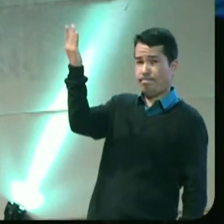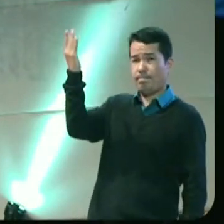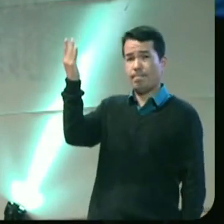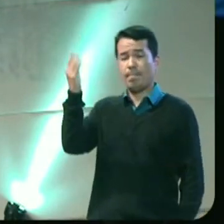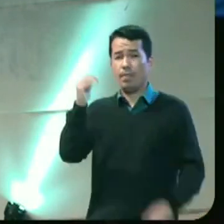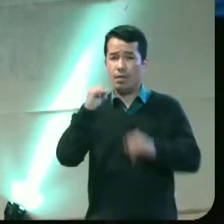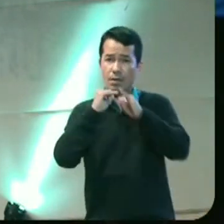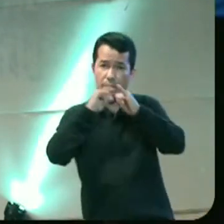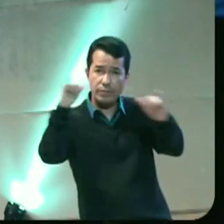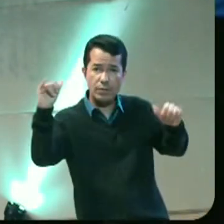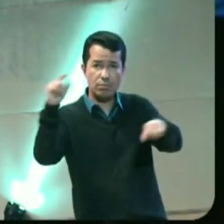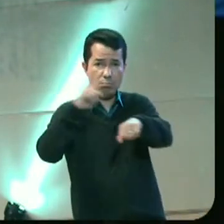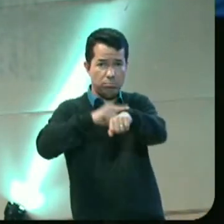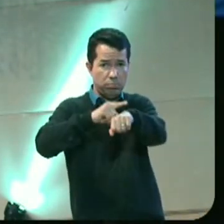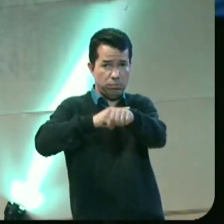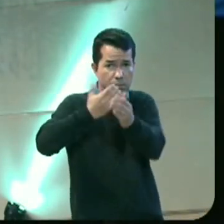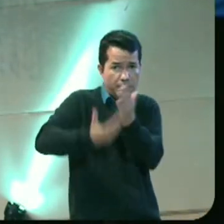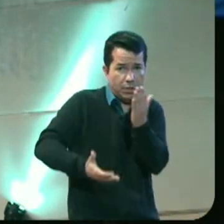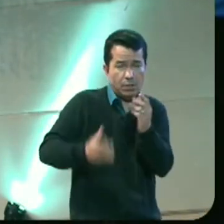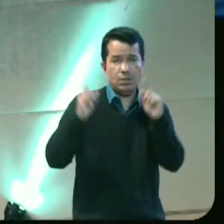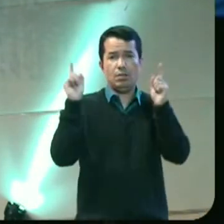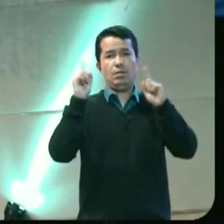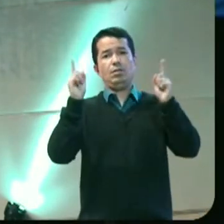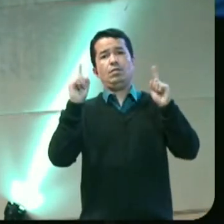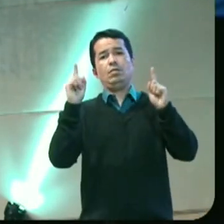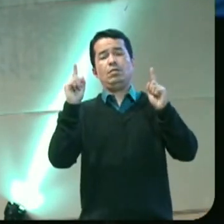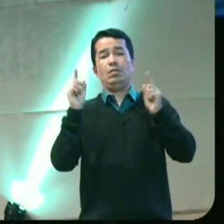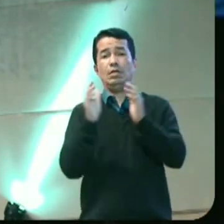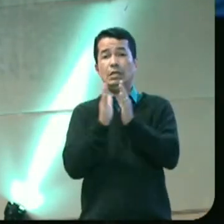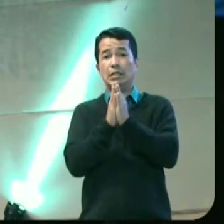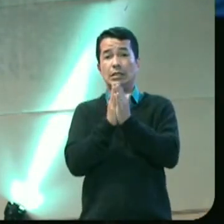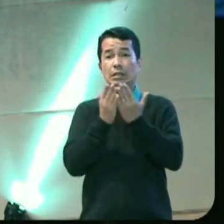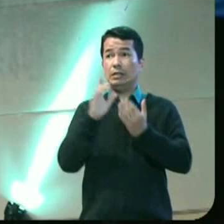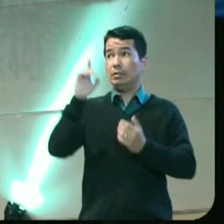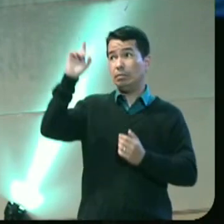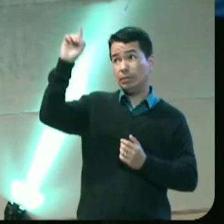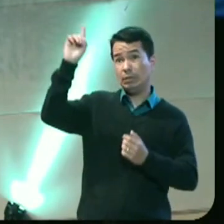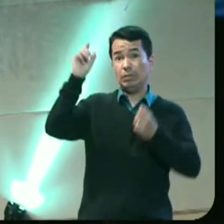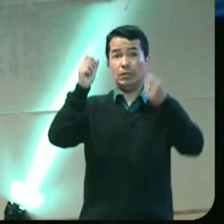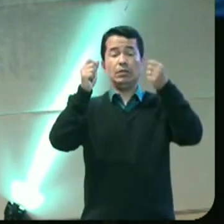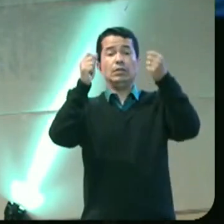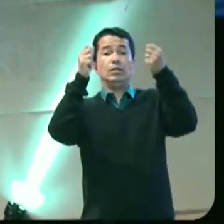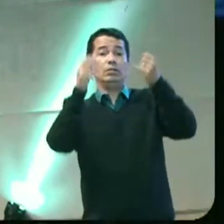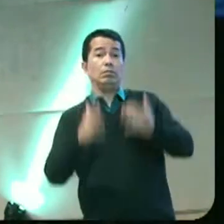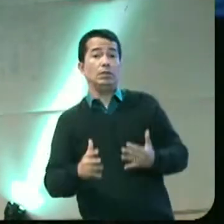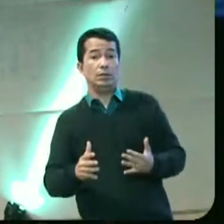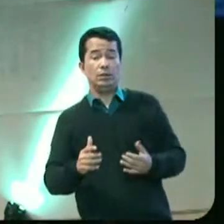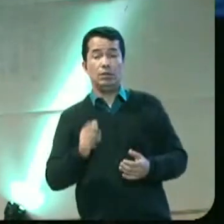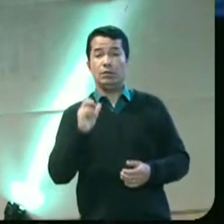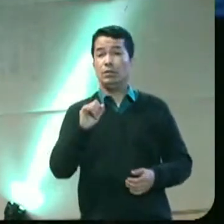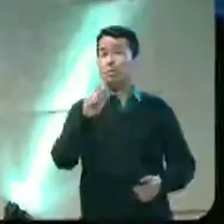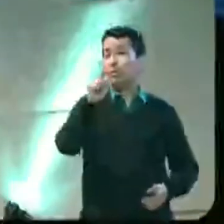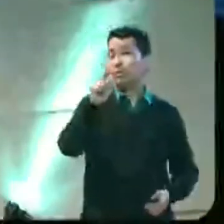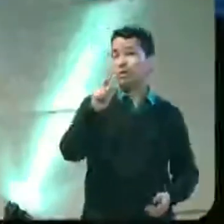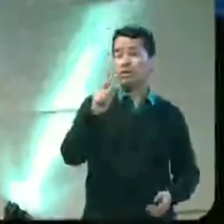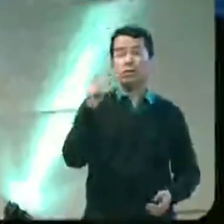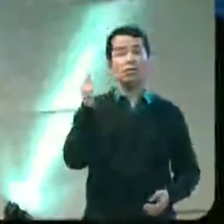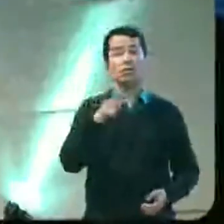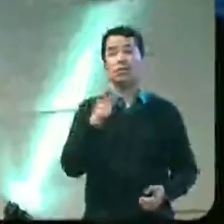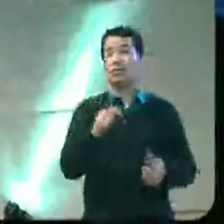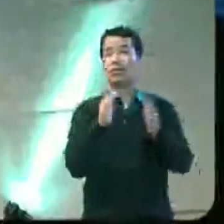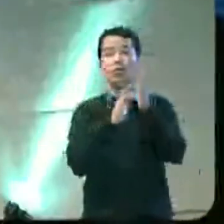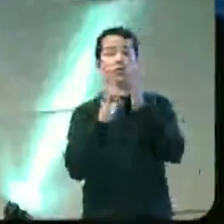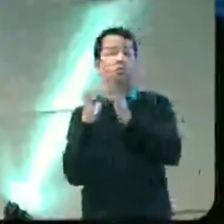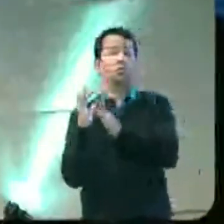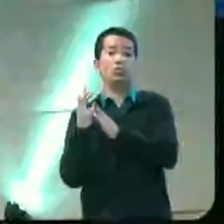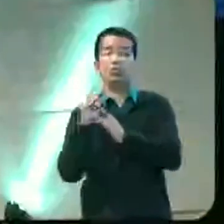perca tempo. A palavra de Deus vai dizer que não existe vida sem Jesus. Ele veio, morreu numa cruz para